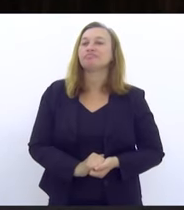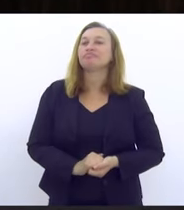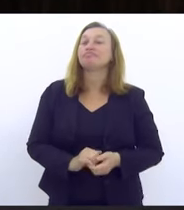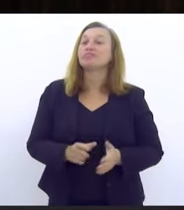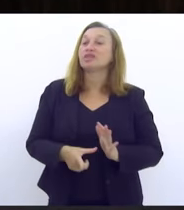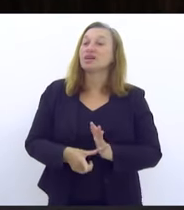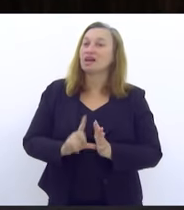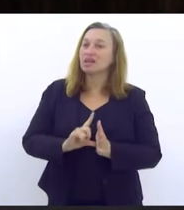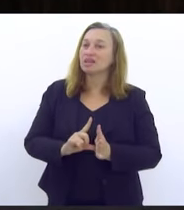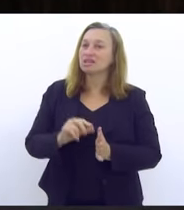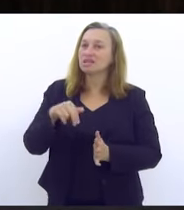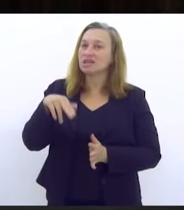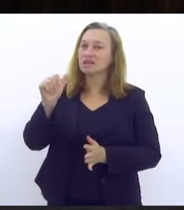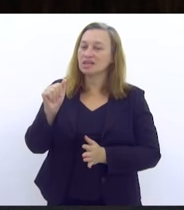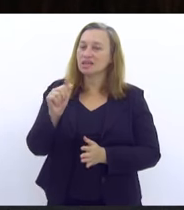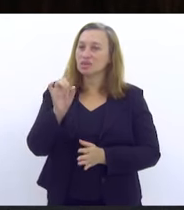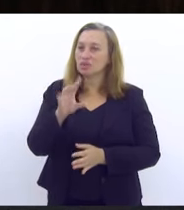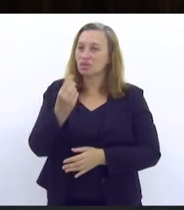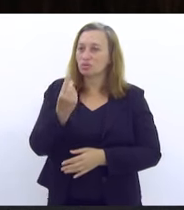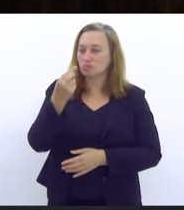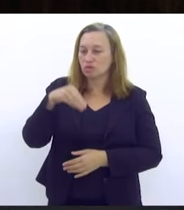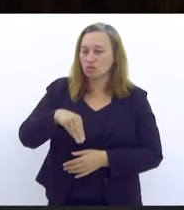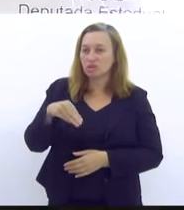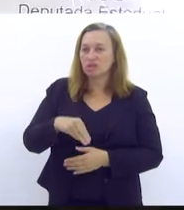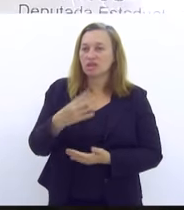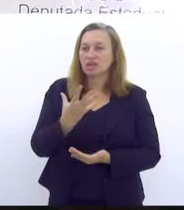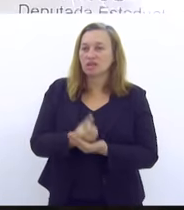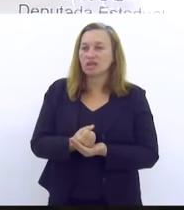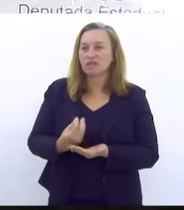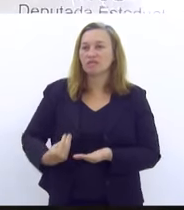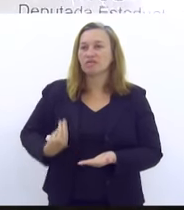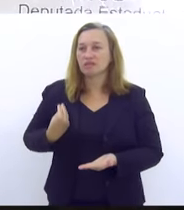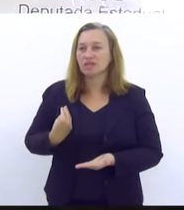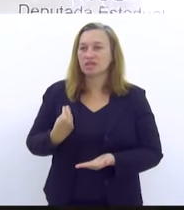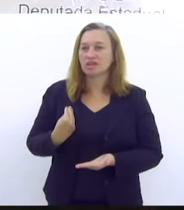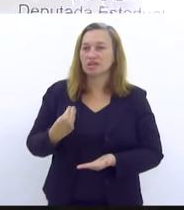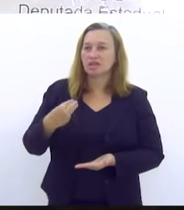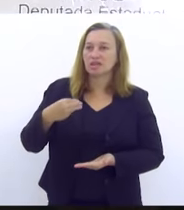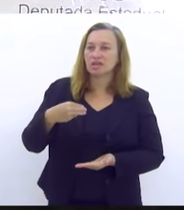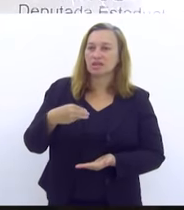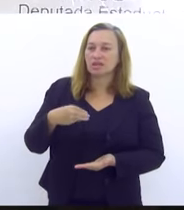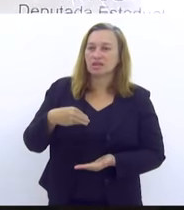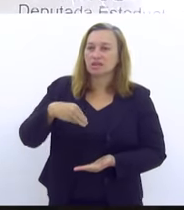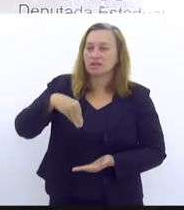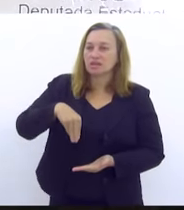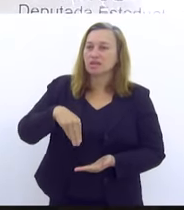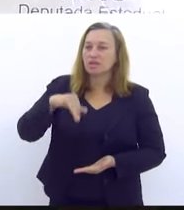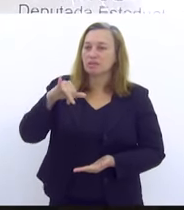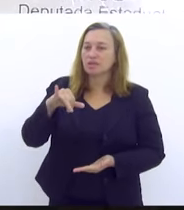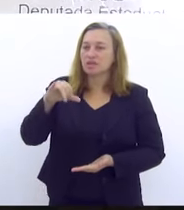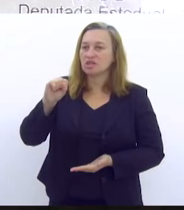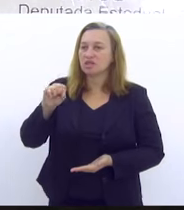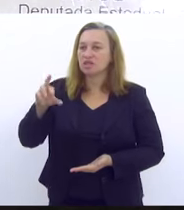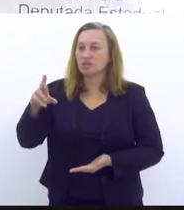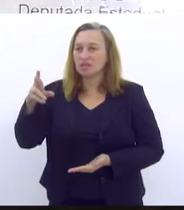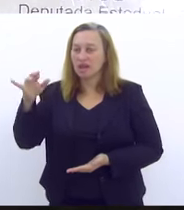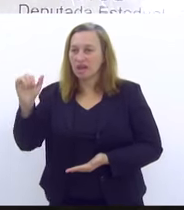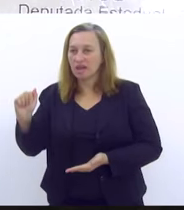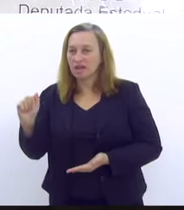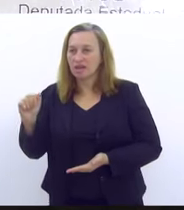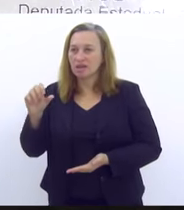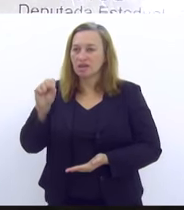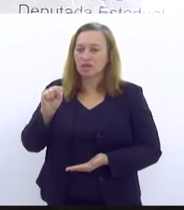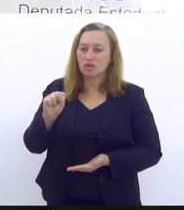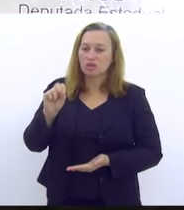queria antes, dona Ana, só um minutinho, registrar a presença da missionária Sueli. Cadê a missionária Sueli? Levanta aí,